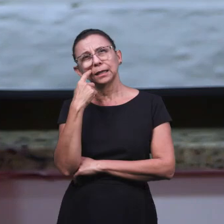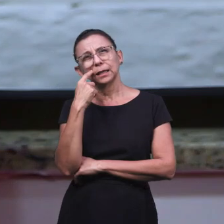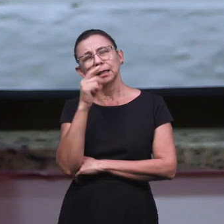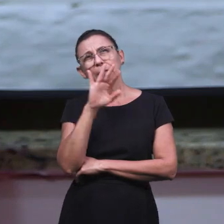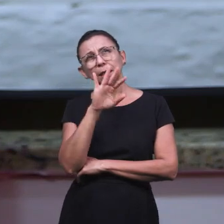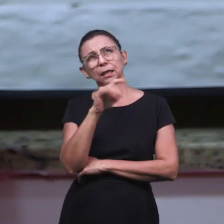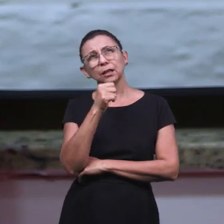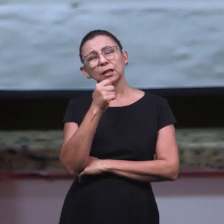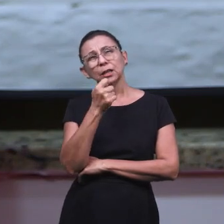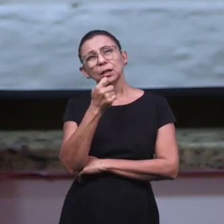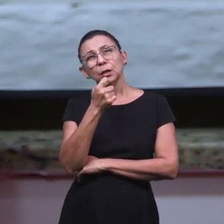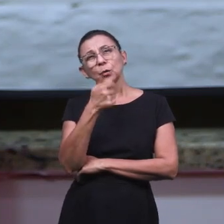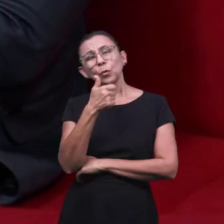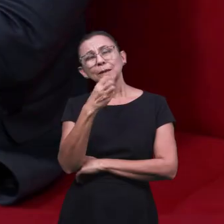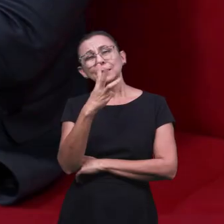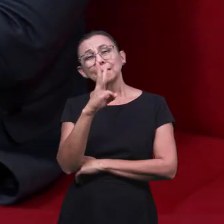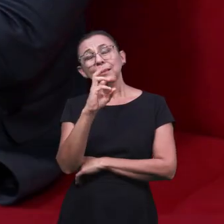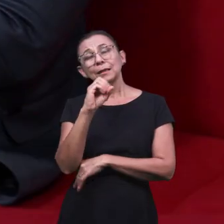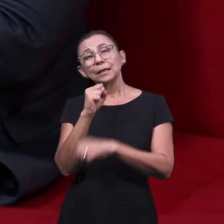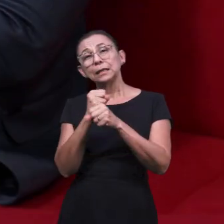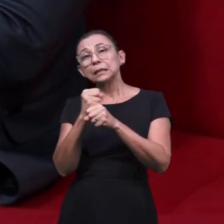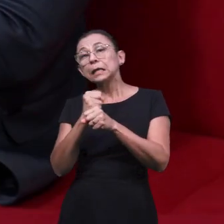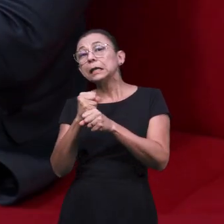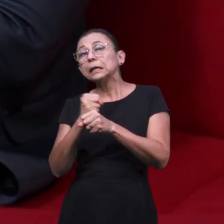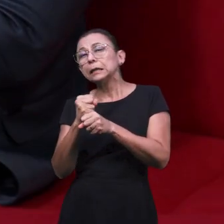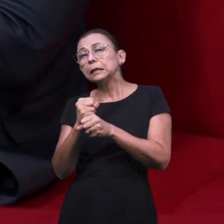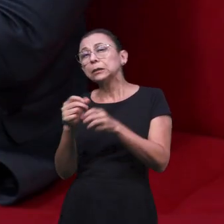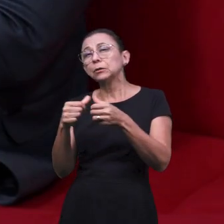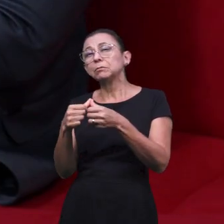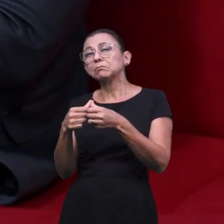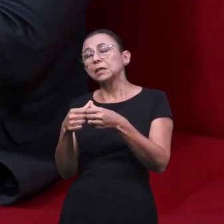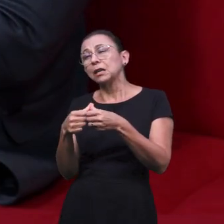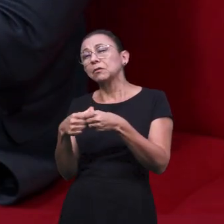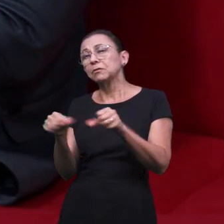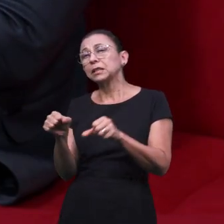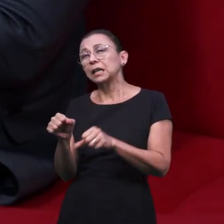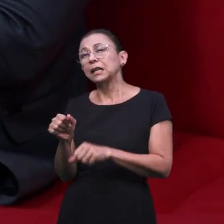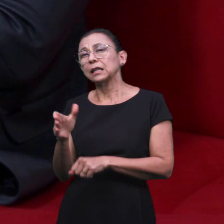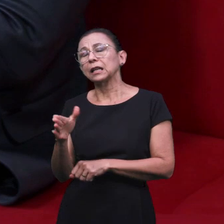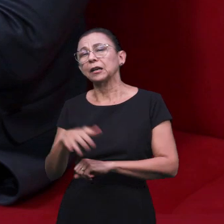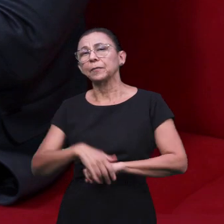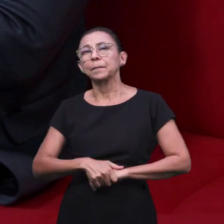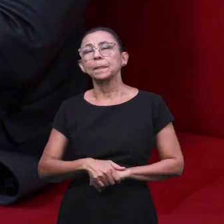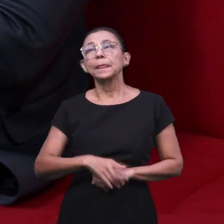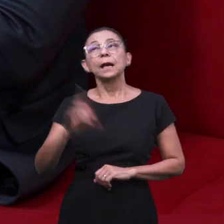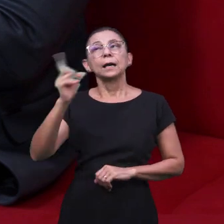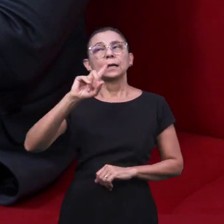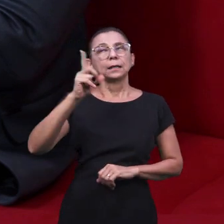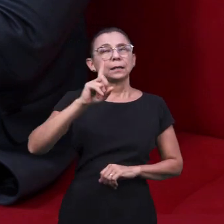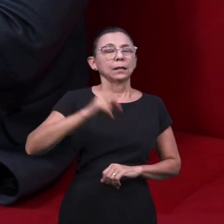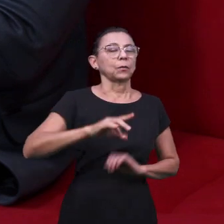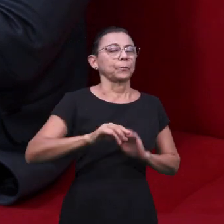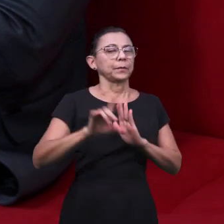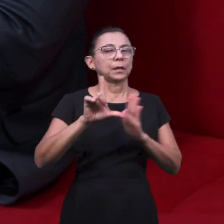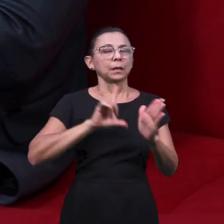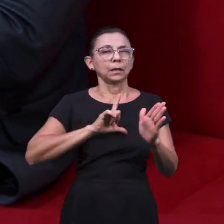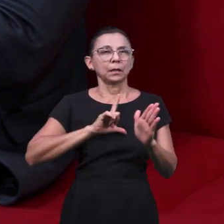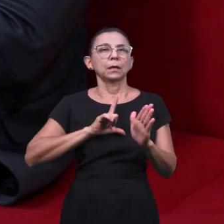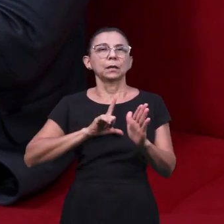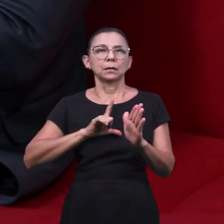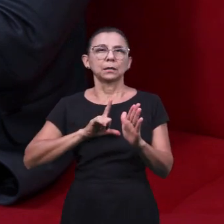quase 30 anos, 15 anos eu cheguei. Não, eu saí antes disso, antes